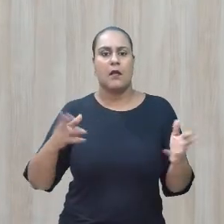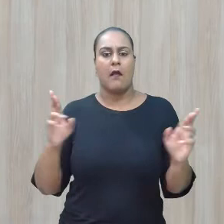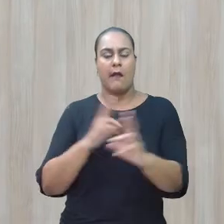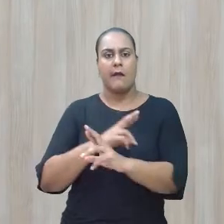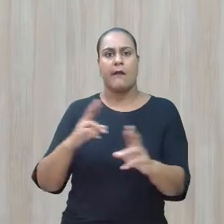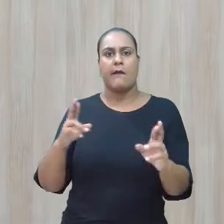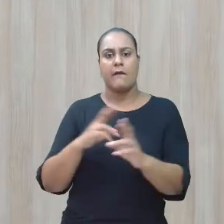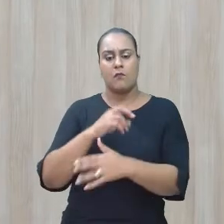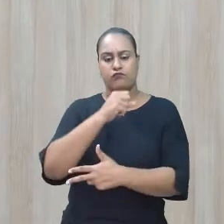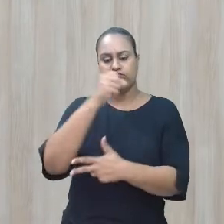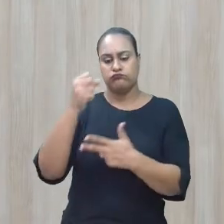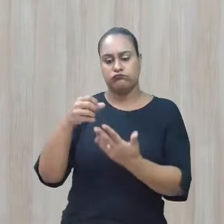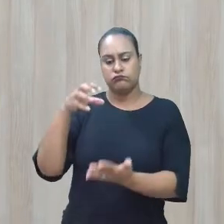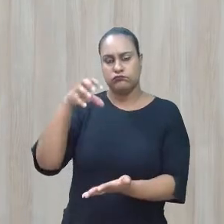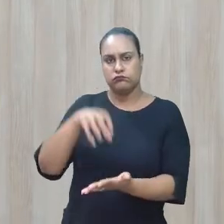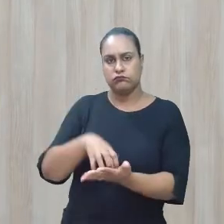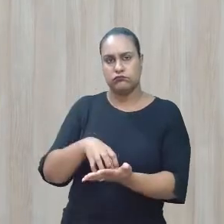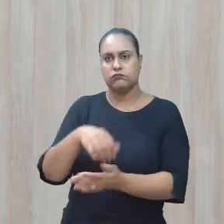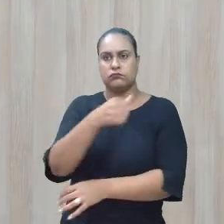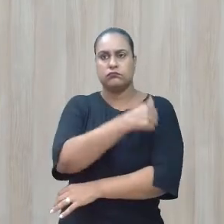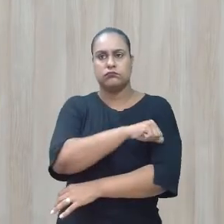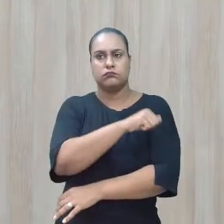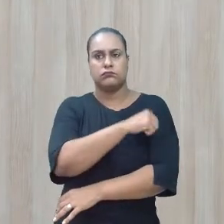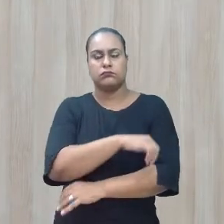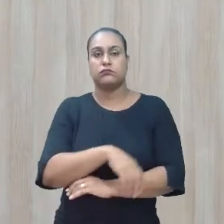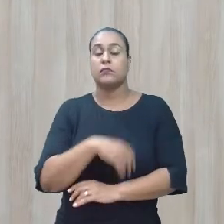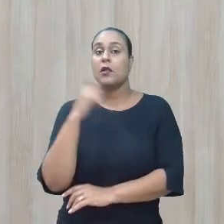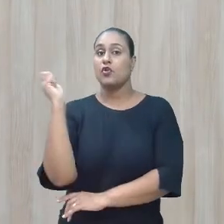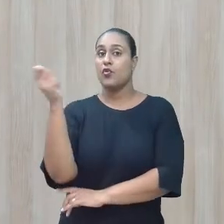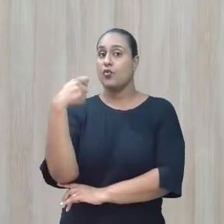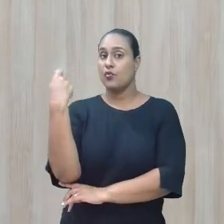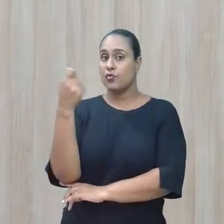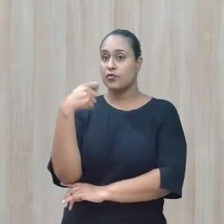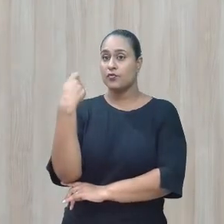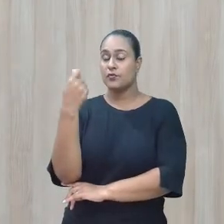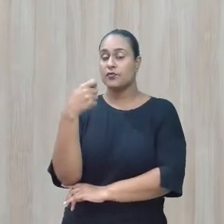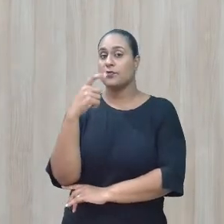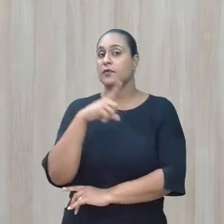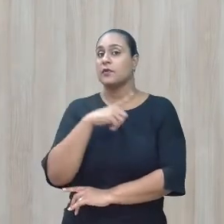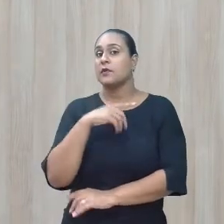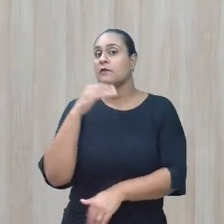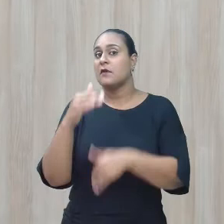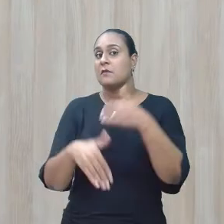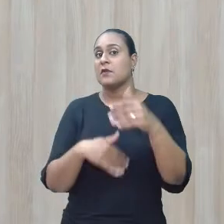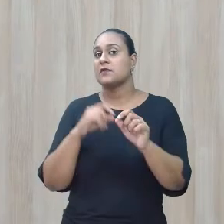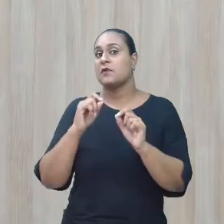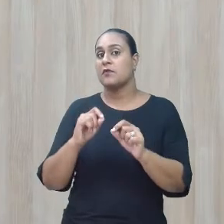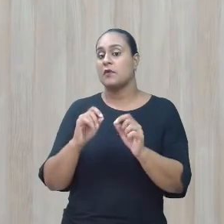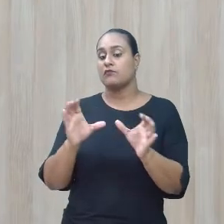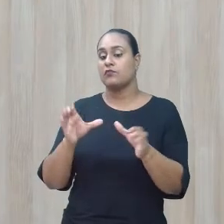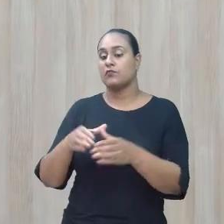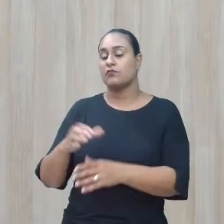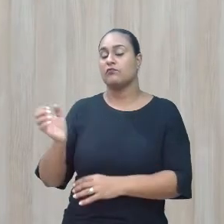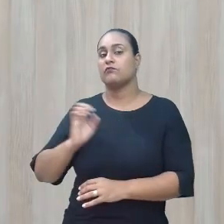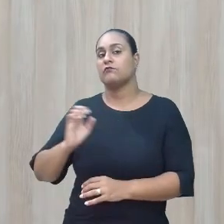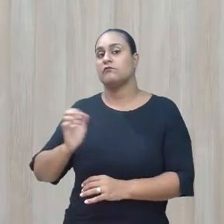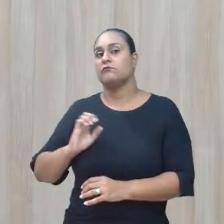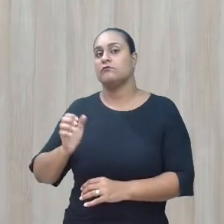de Janeiro. E no Rio Grande do Sul, um movimento que contou, sobretudo, com a participação das elites, né, com